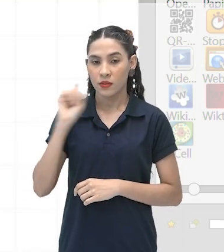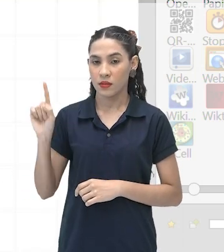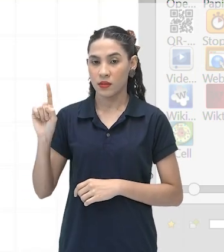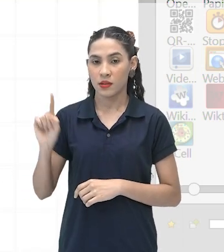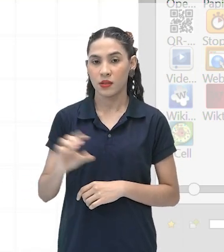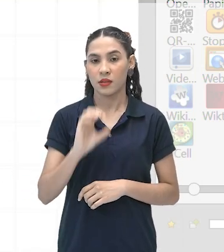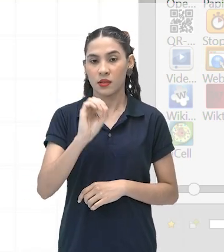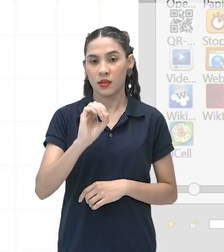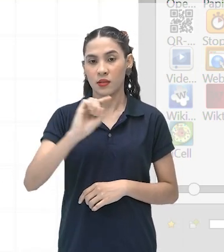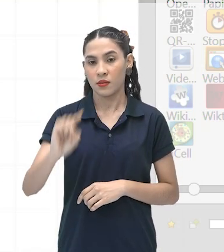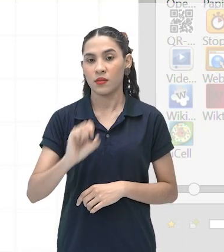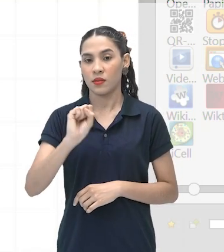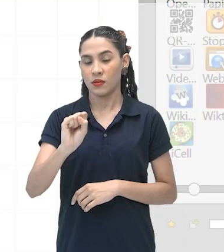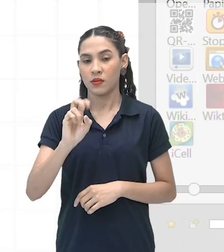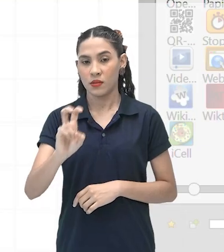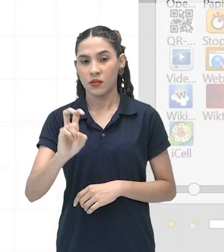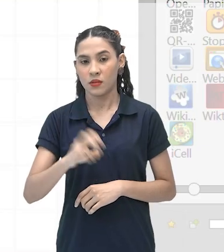Então,